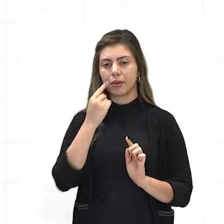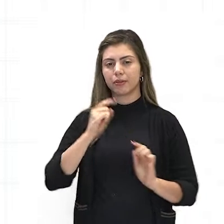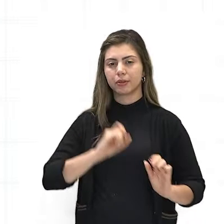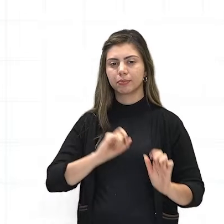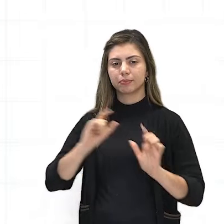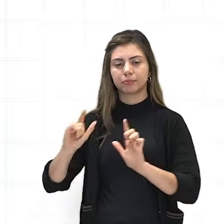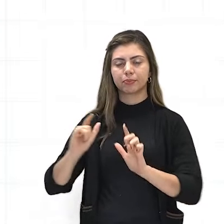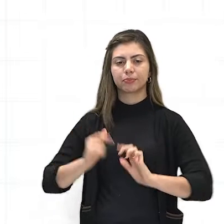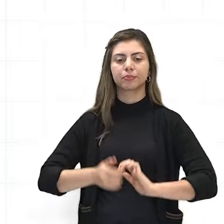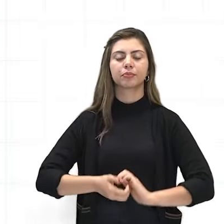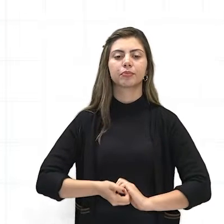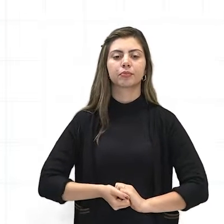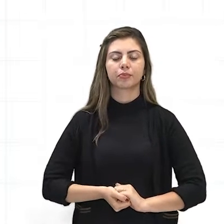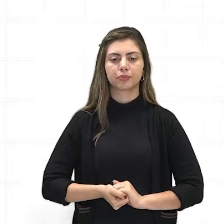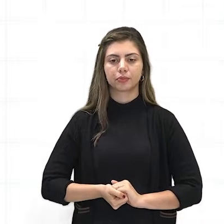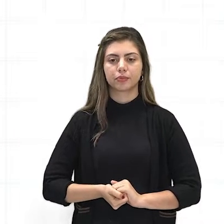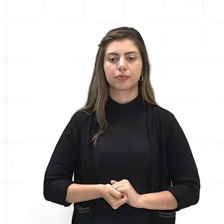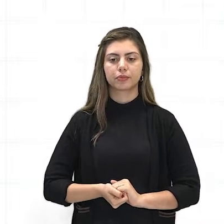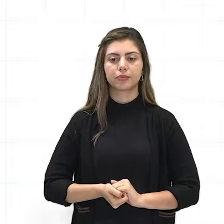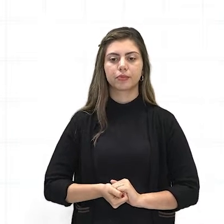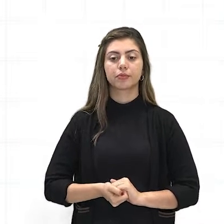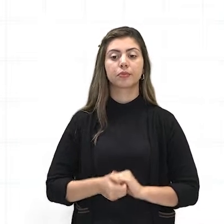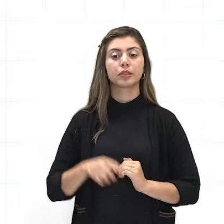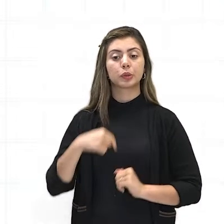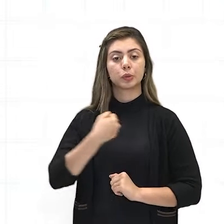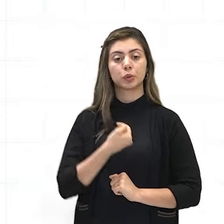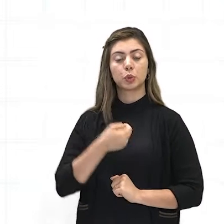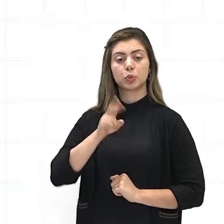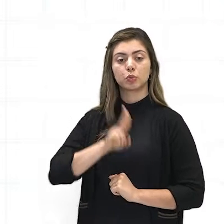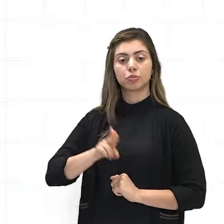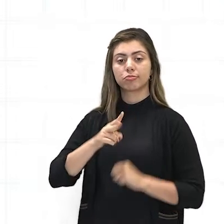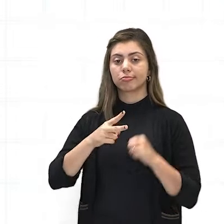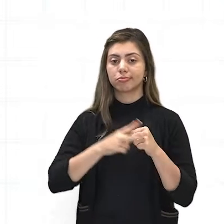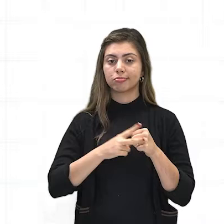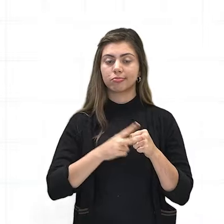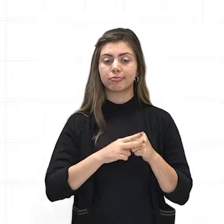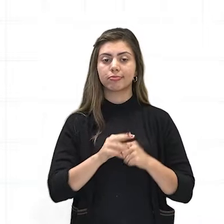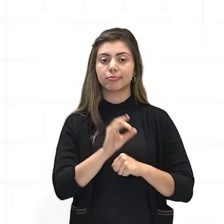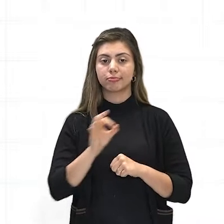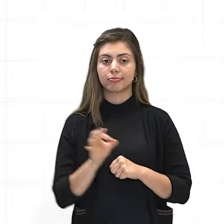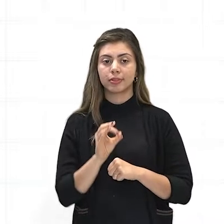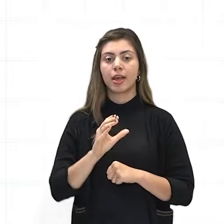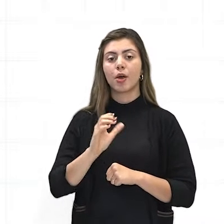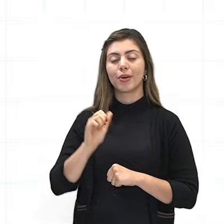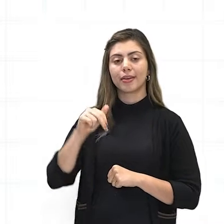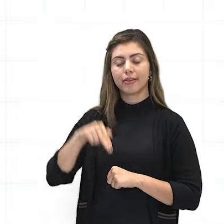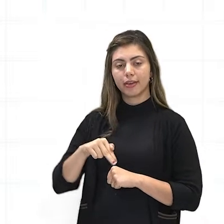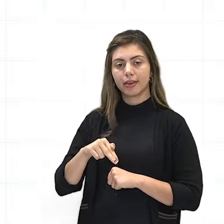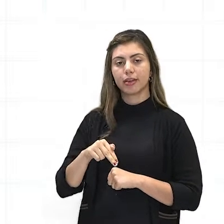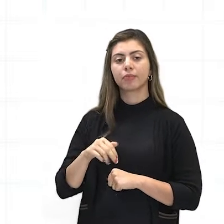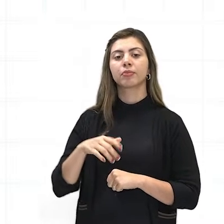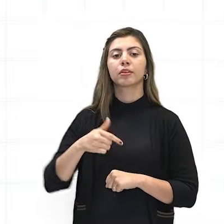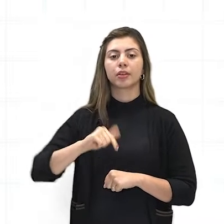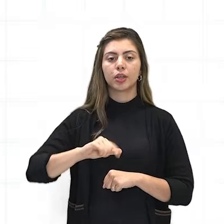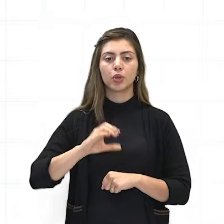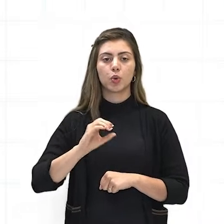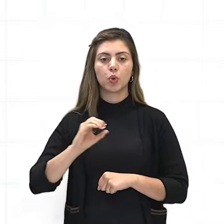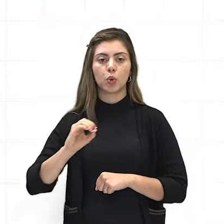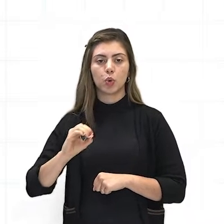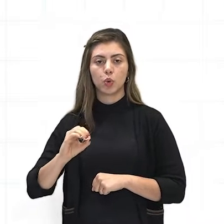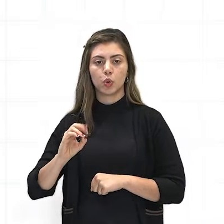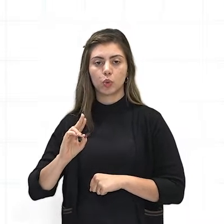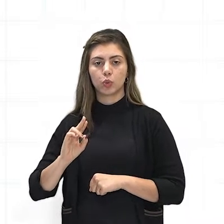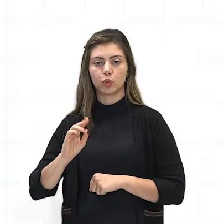só. Então nós utilizamos esses verbos modais, tanto can quanto could, para fazer pedido, dentre outras